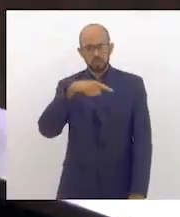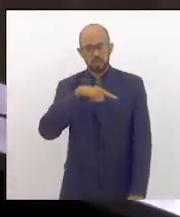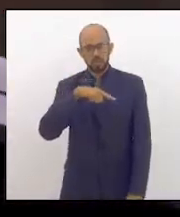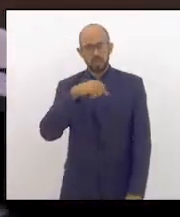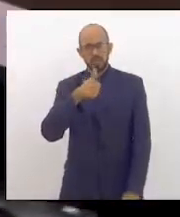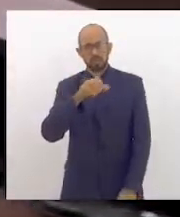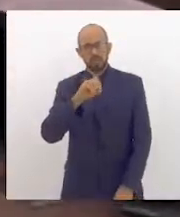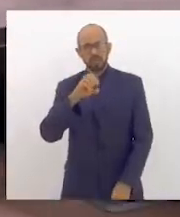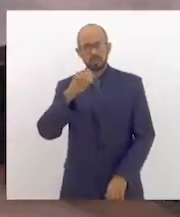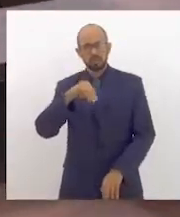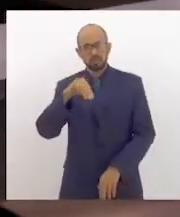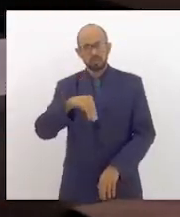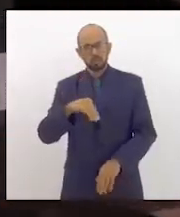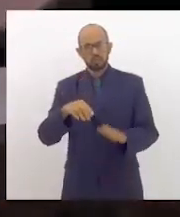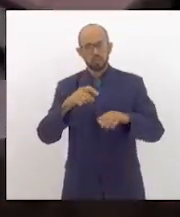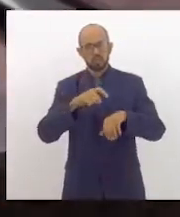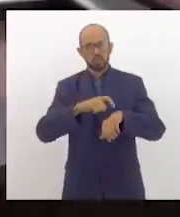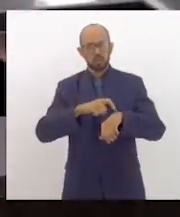regimental